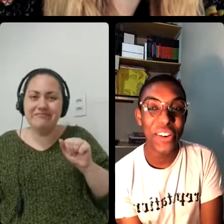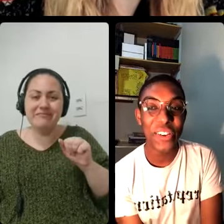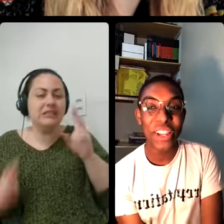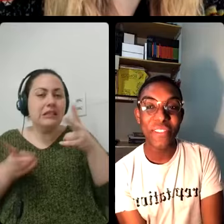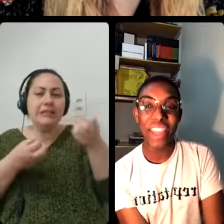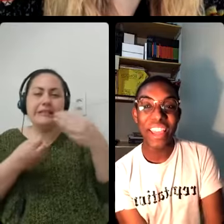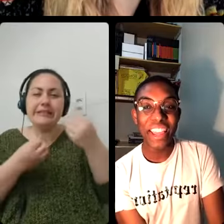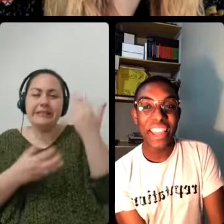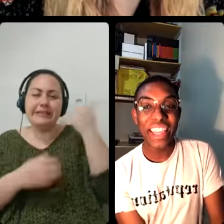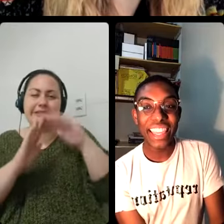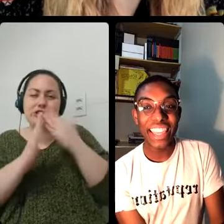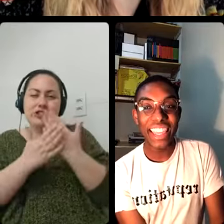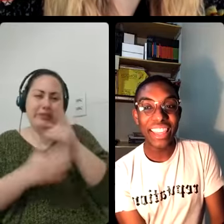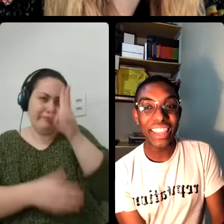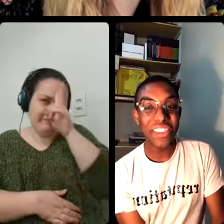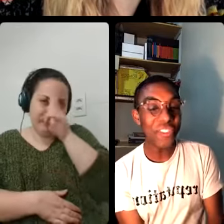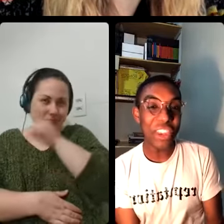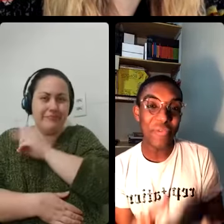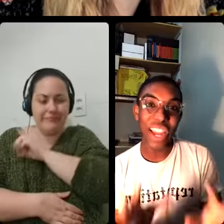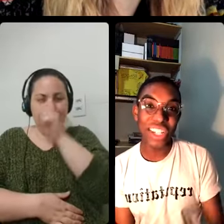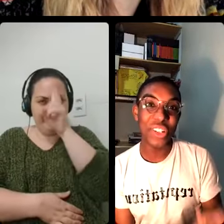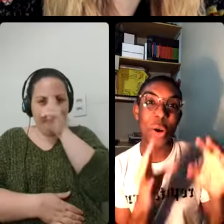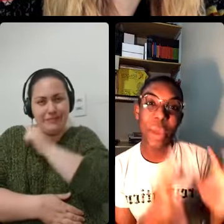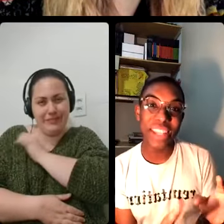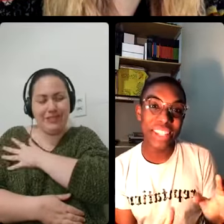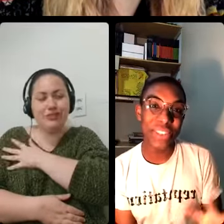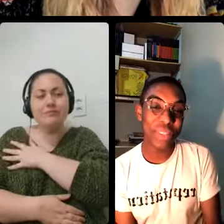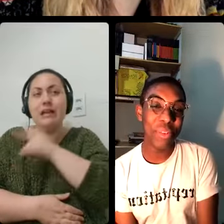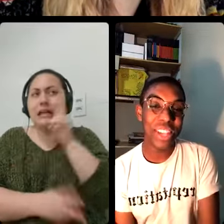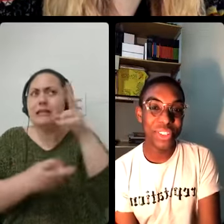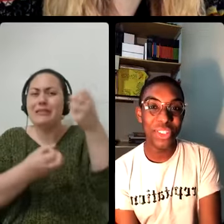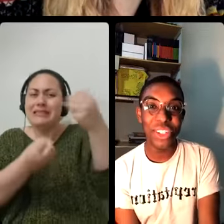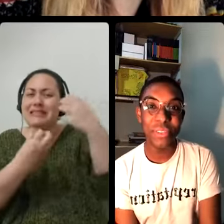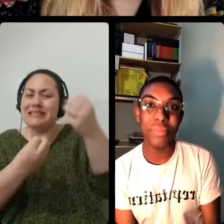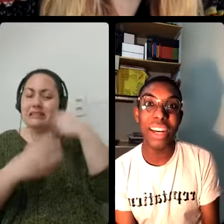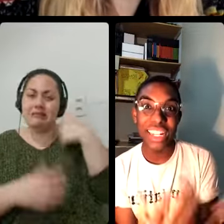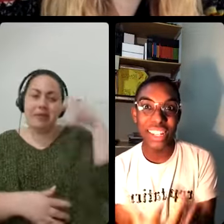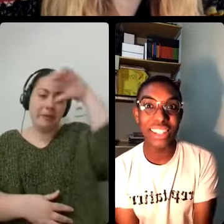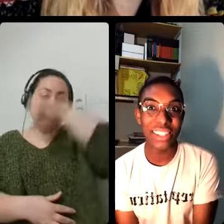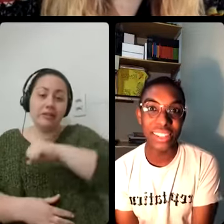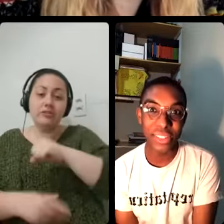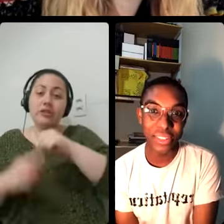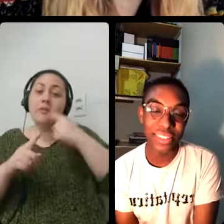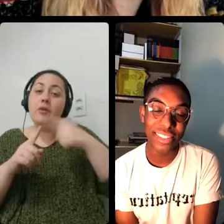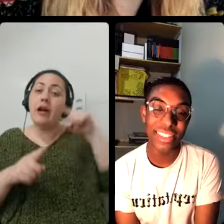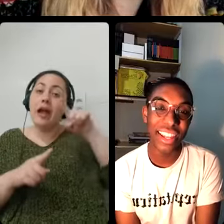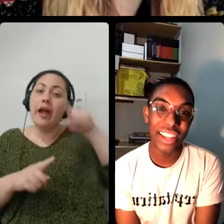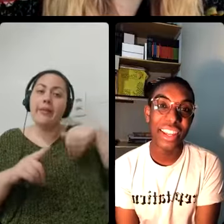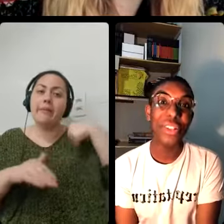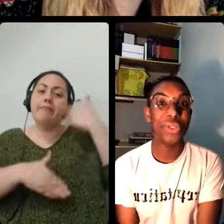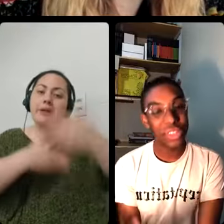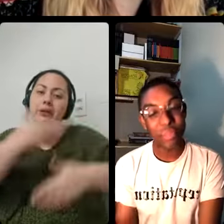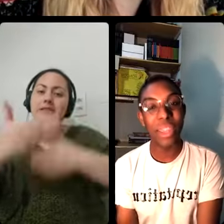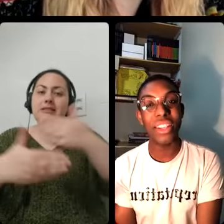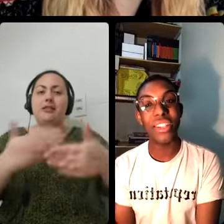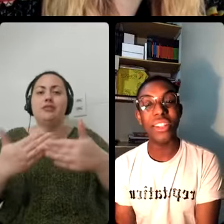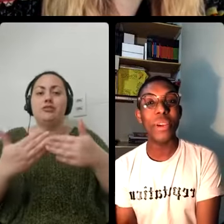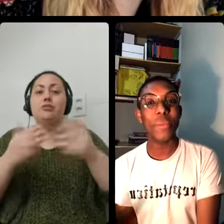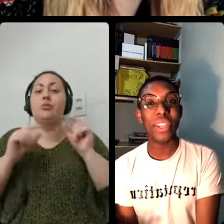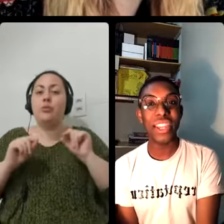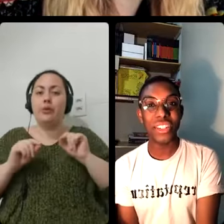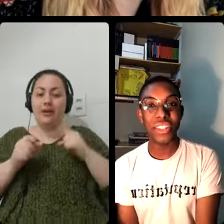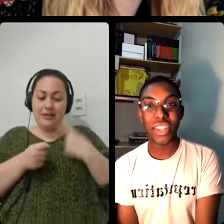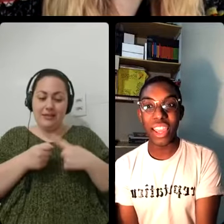muito legal, né? E, enfim, a gente começa com esse processo de marginalização, né?